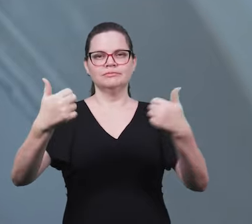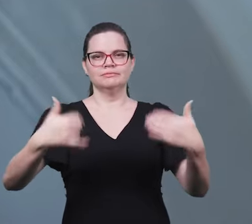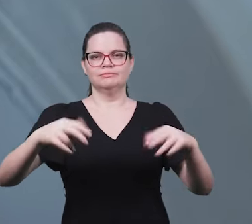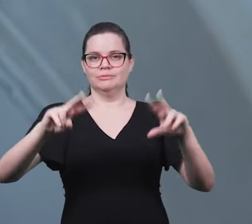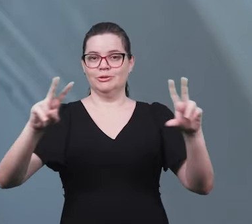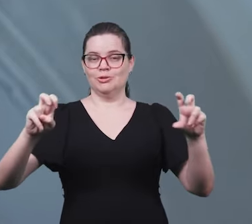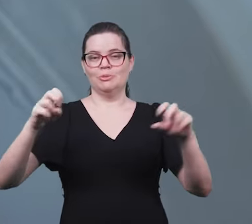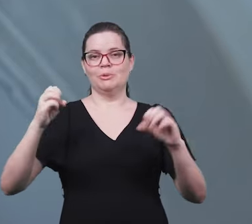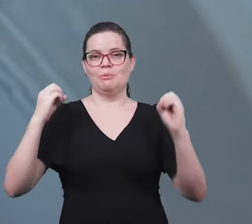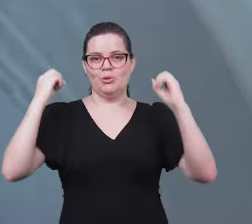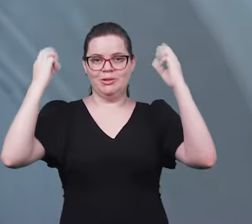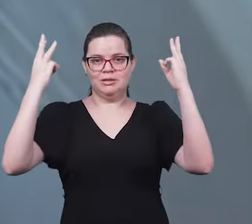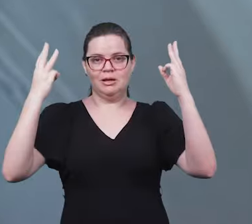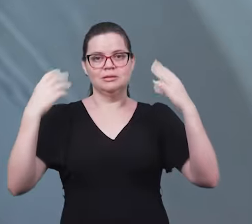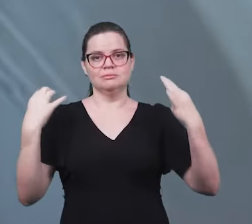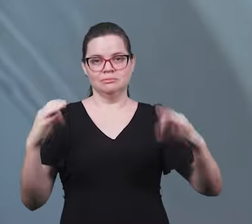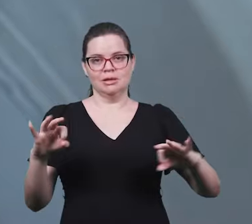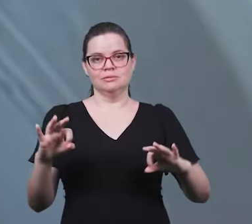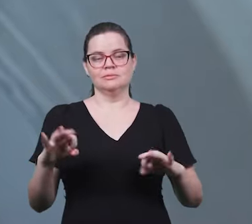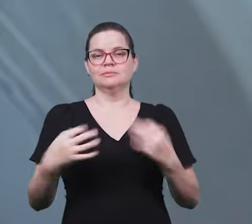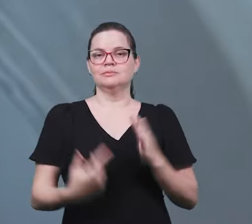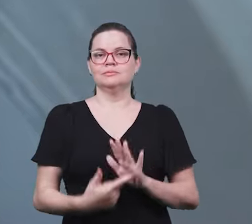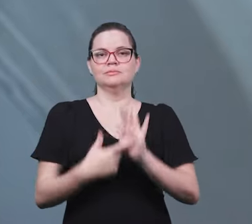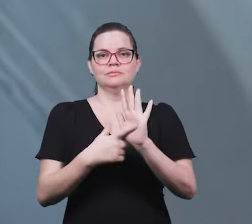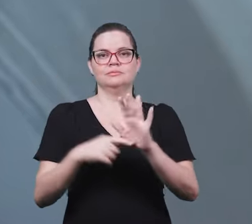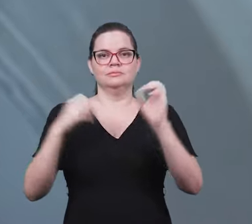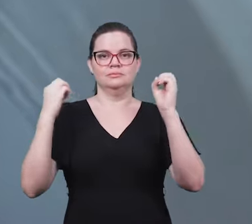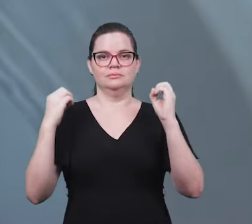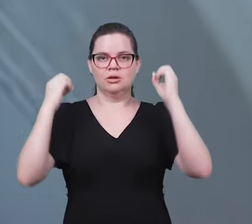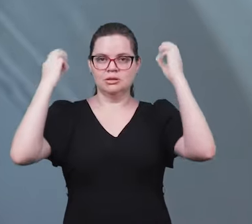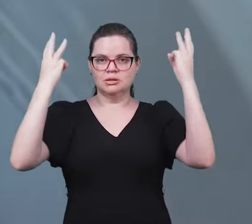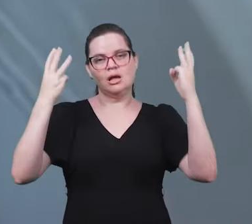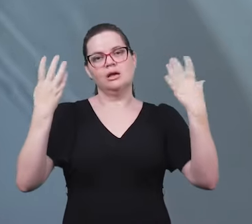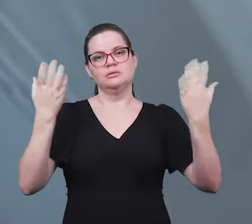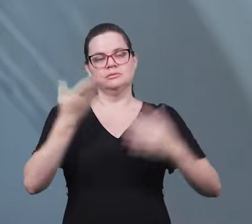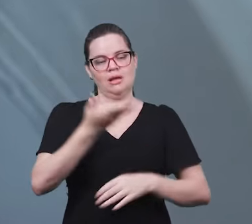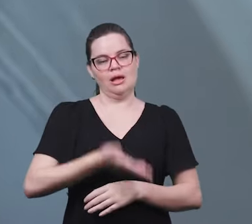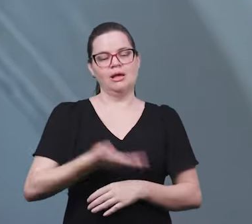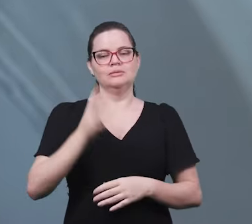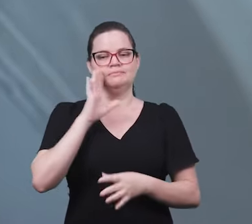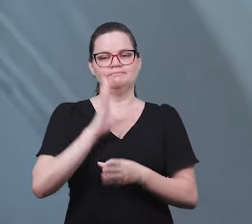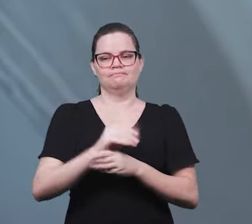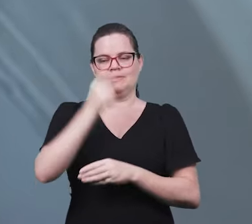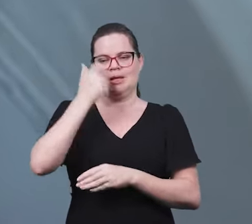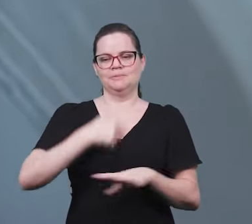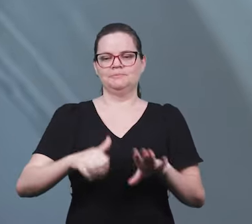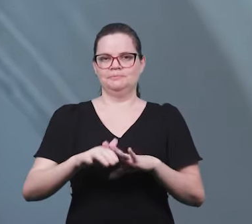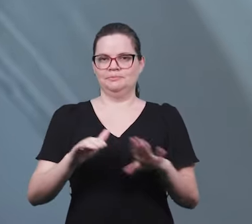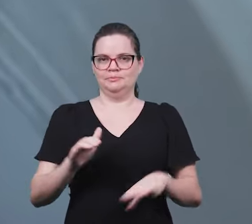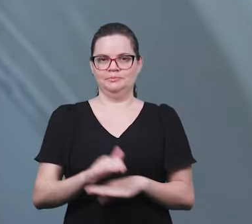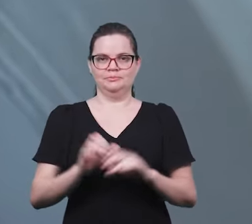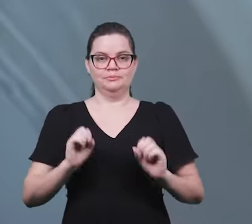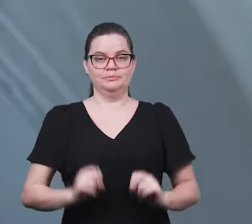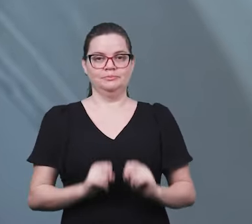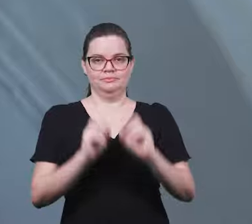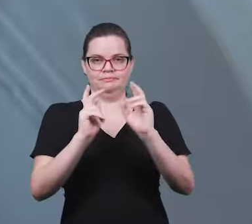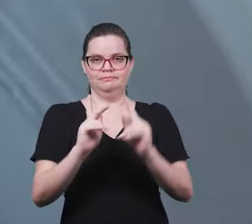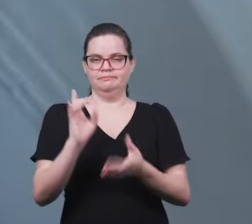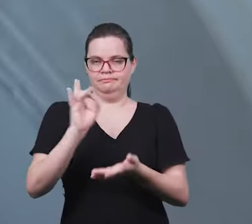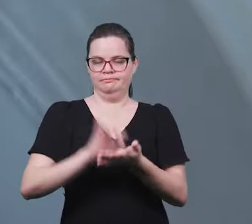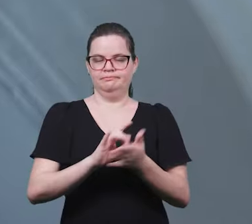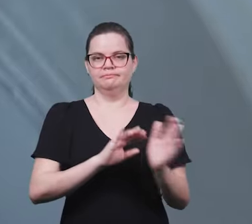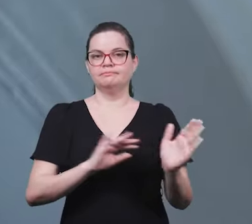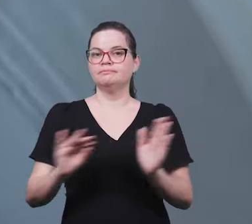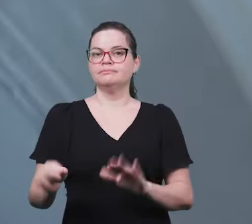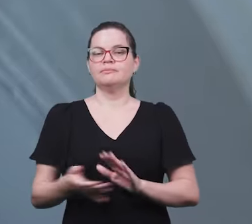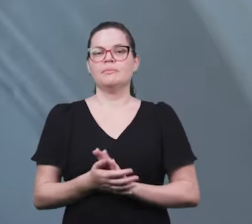nós falamos sobre a figura de um Moisés que reconhece a sua pequenez. Esse é um fato. E agora, nós vemos um